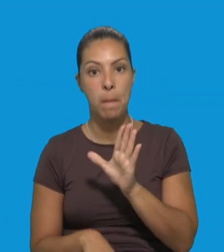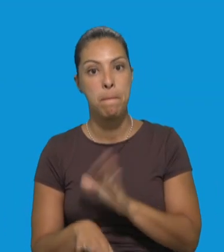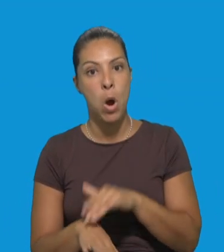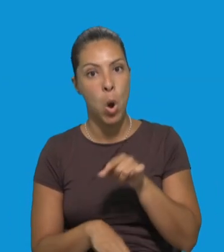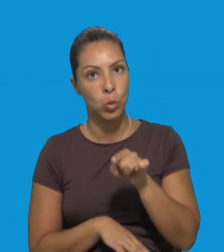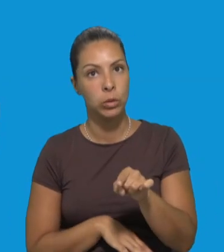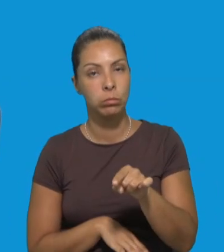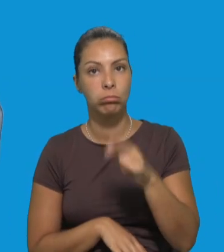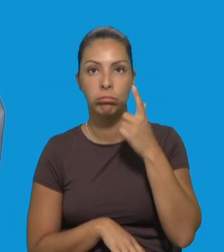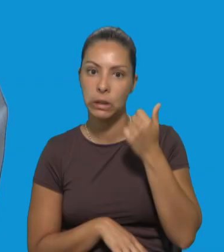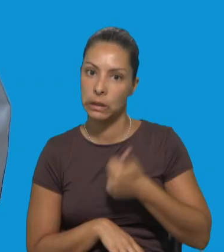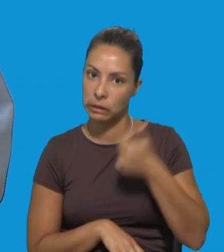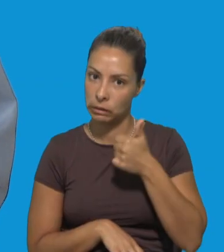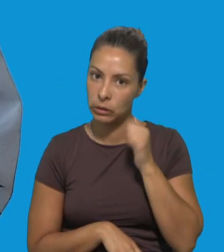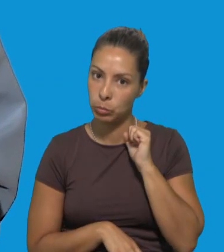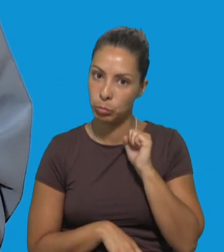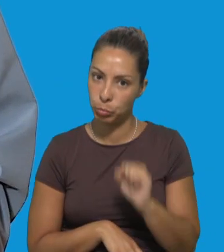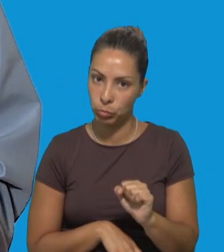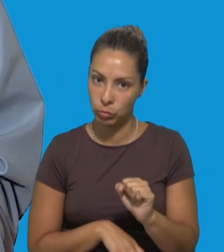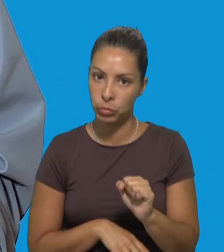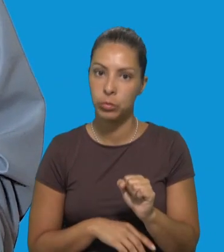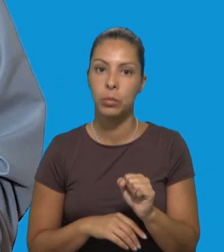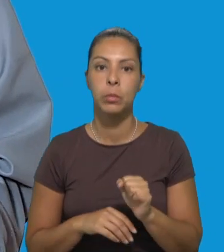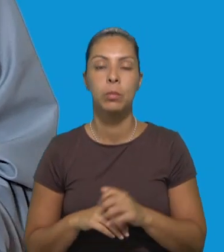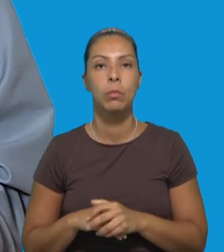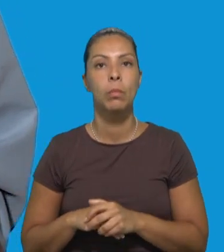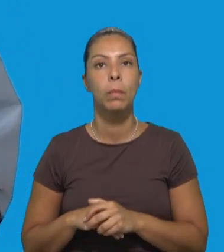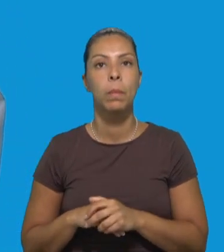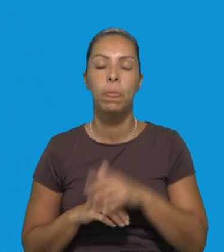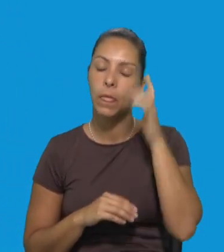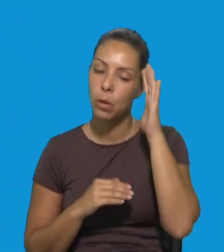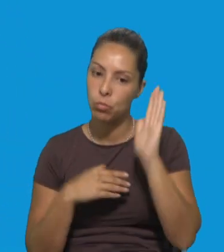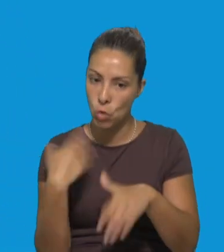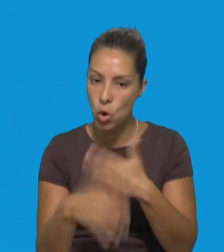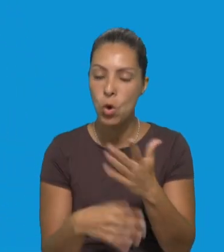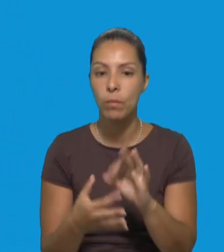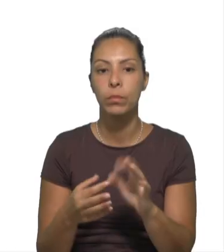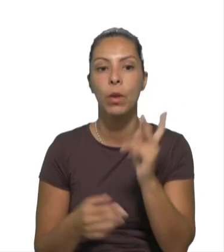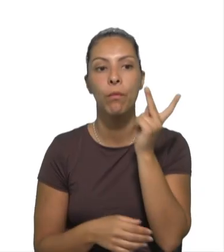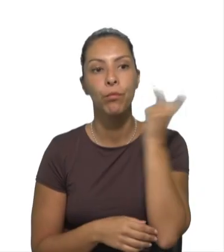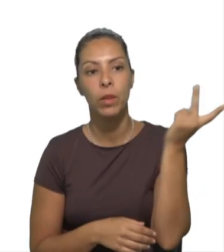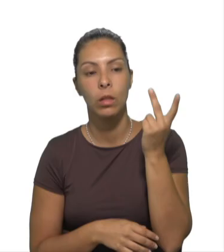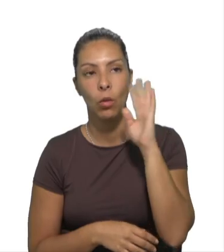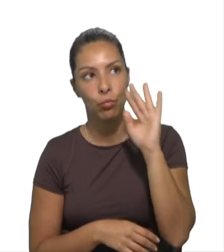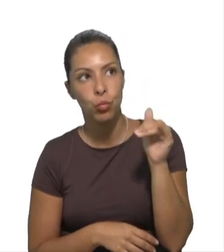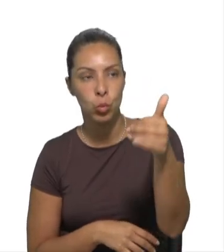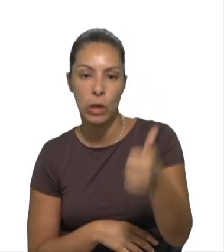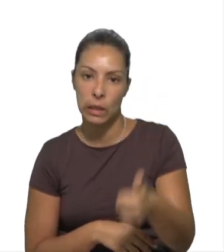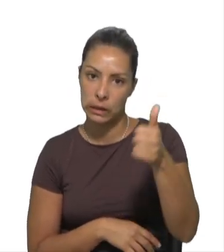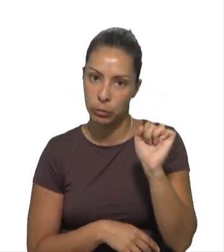um horizonte de infinitude, de vida futura.